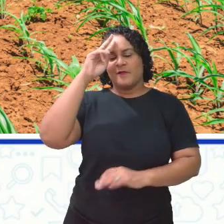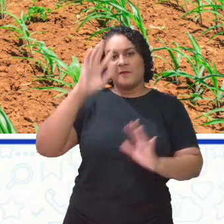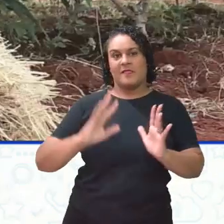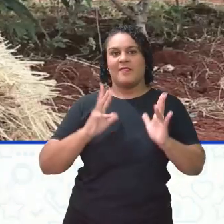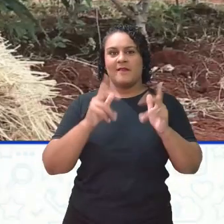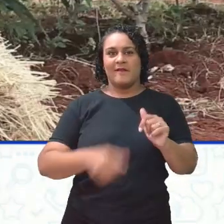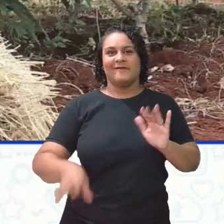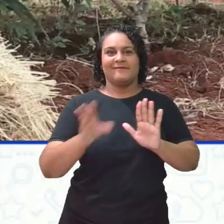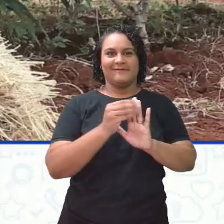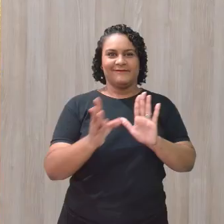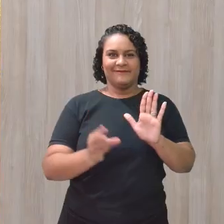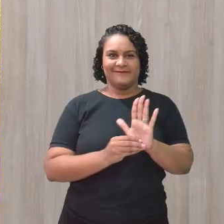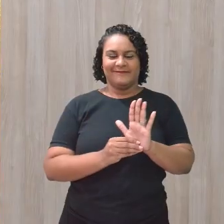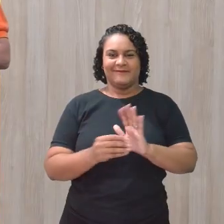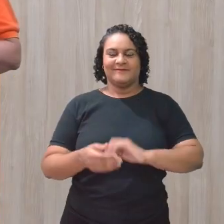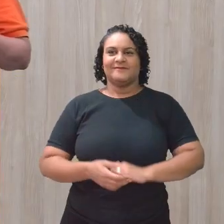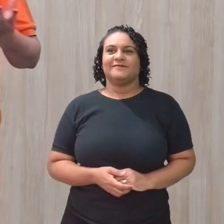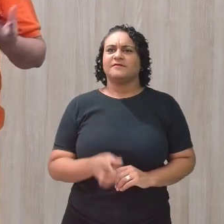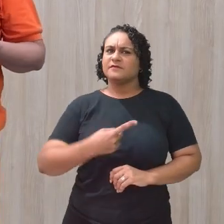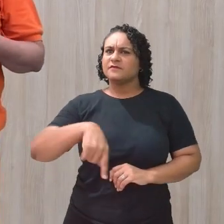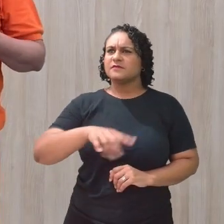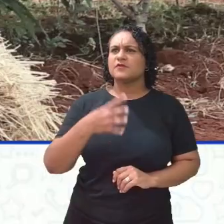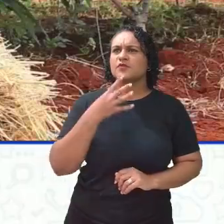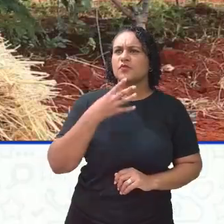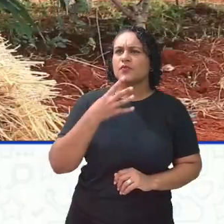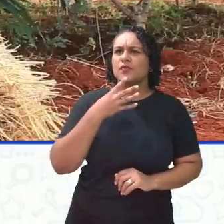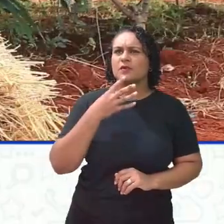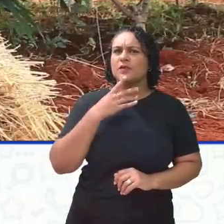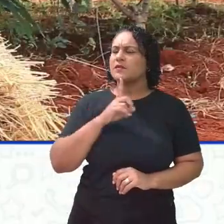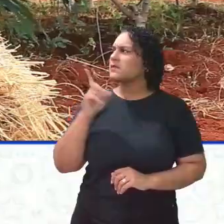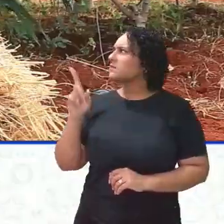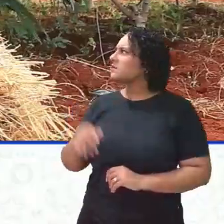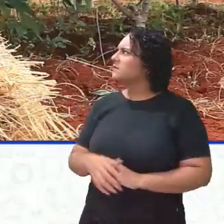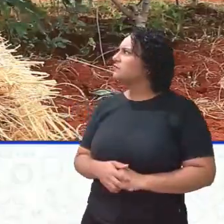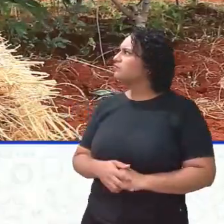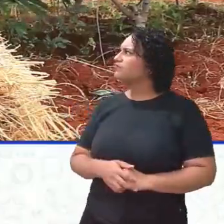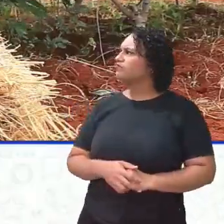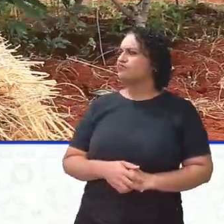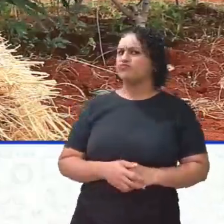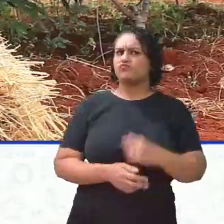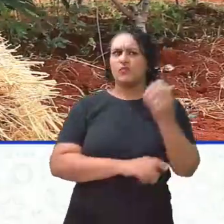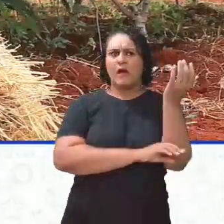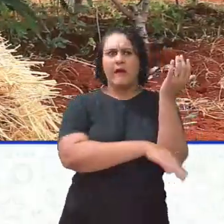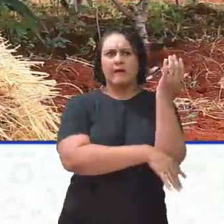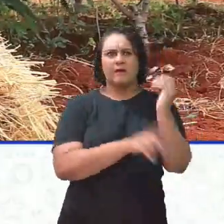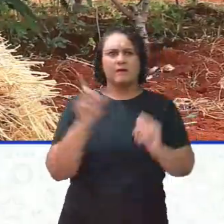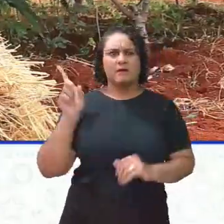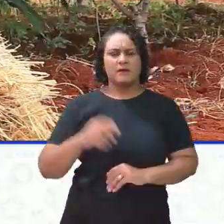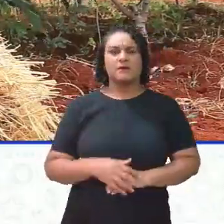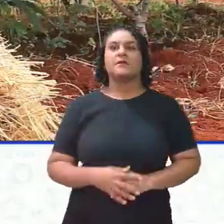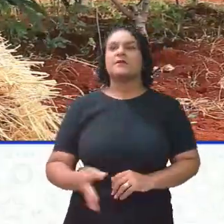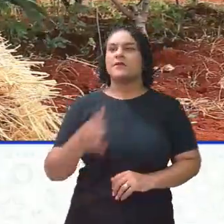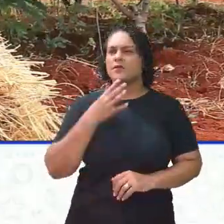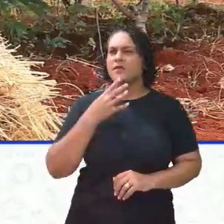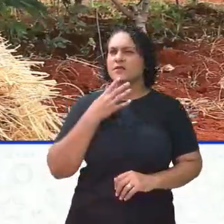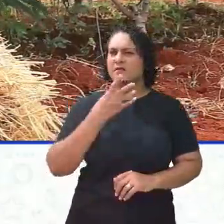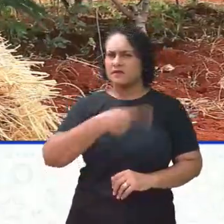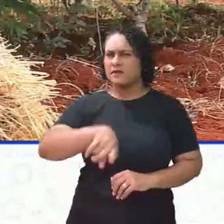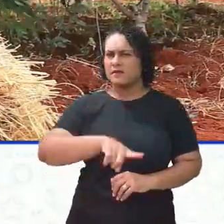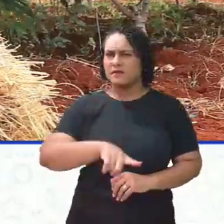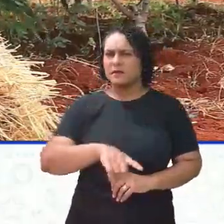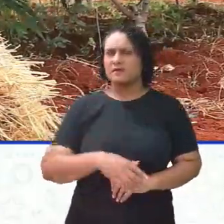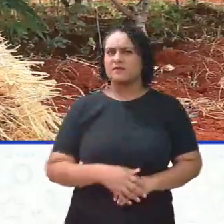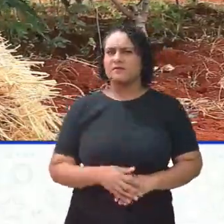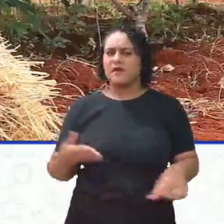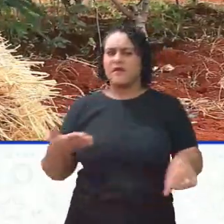bom? Então, vocês conhecem esta raiz aqui, é conhecida de vocês já